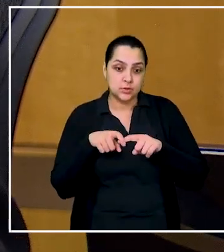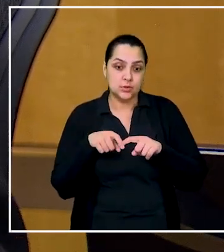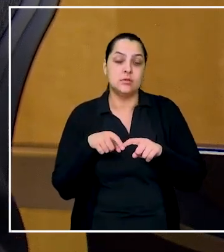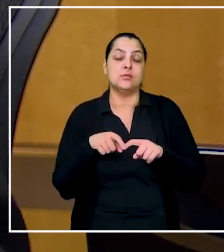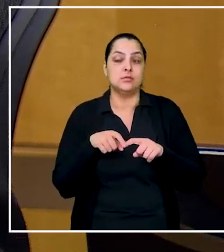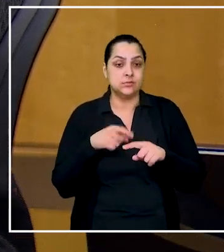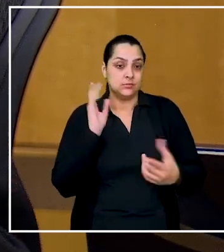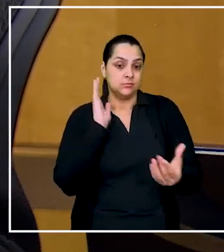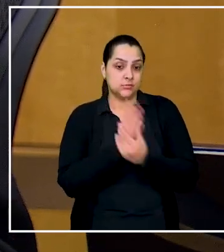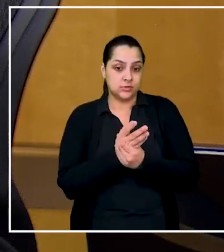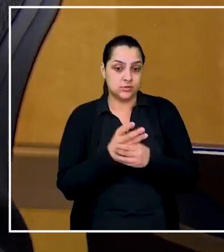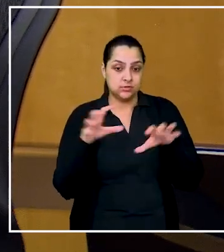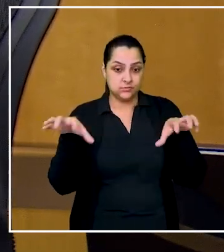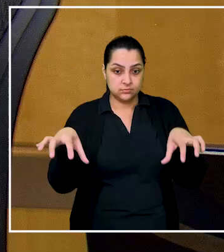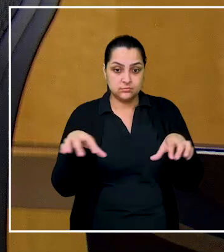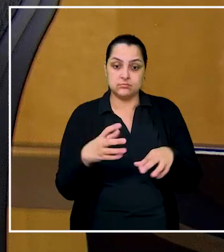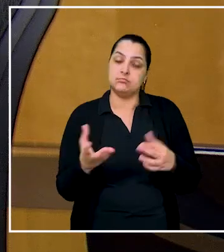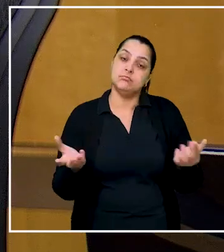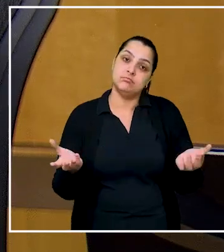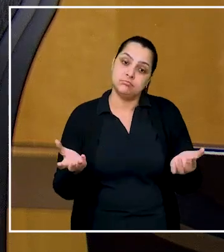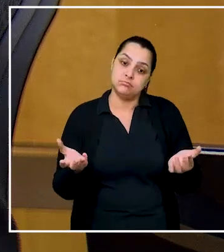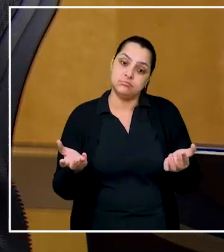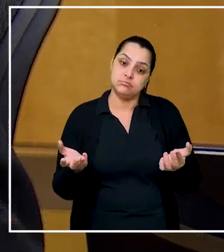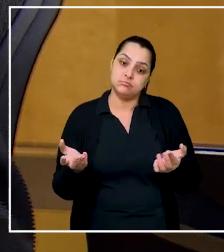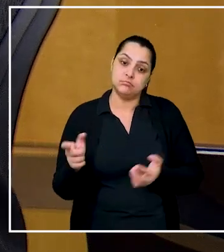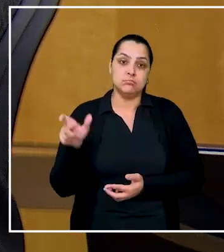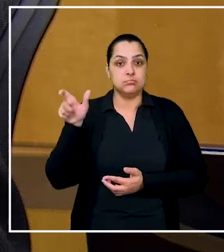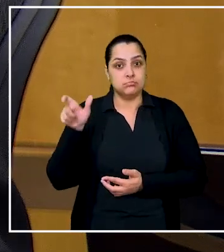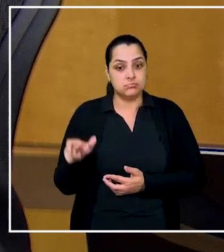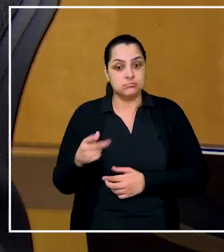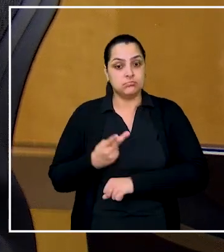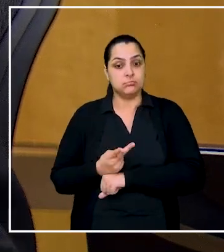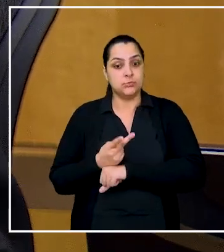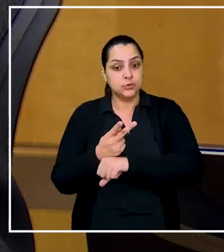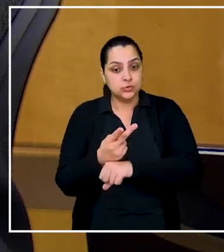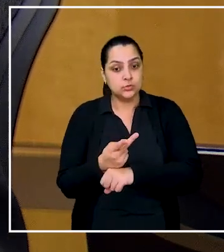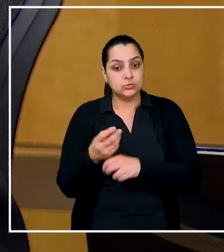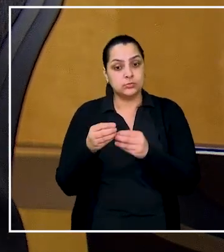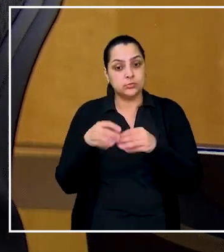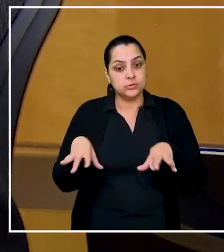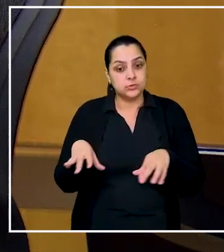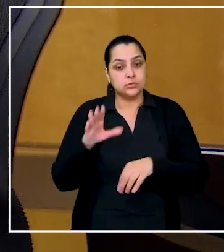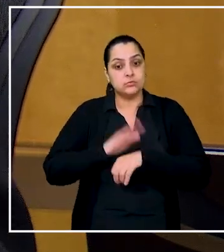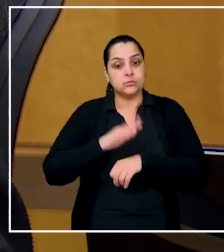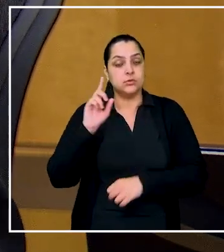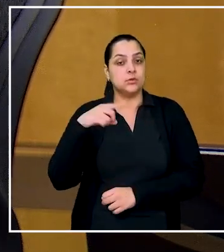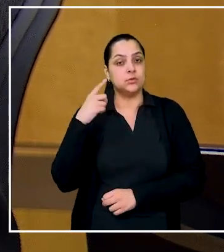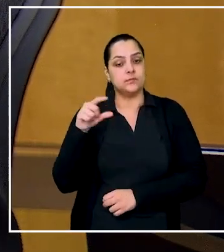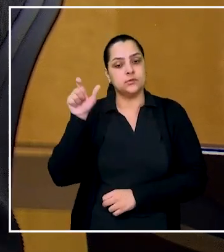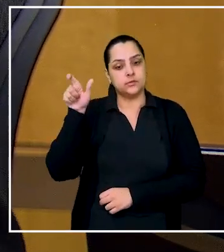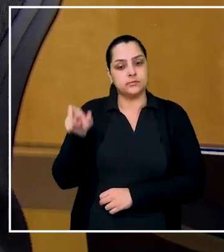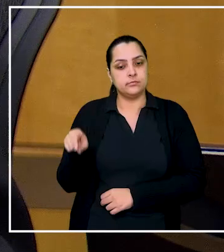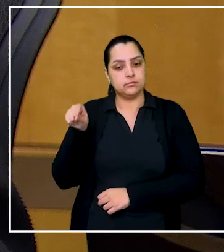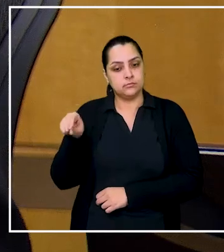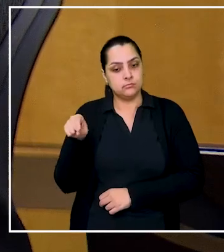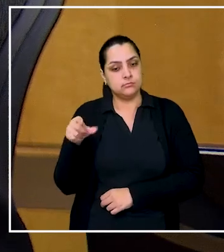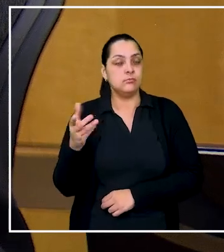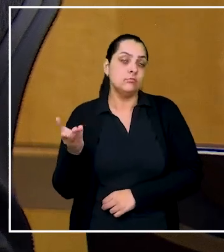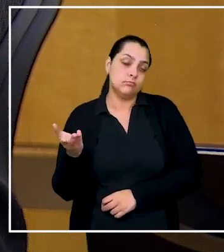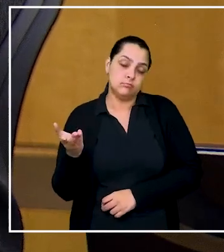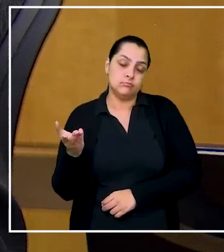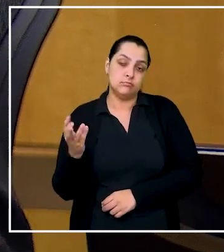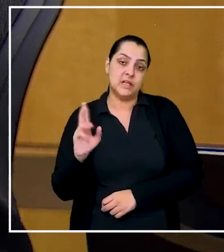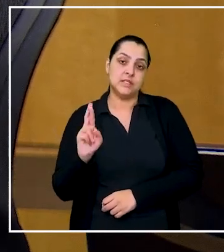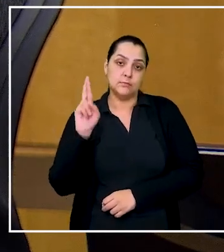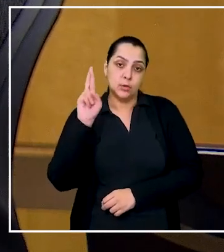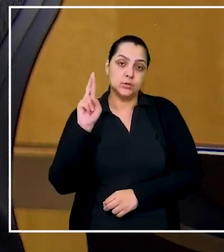em razão da marcha processual à vida na ação matriz, que ela, parte, procure reparar o seu prejuízo perante o advogado, que seria,